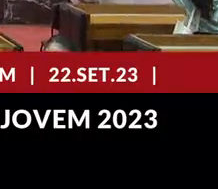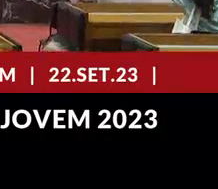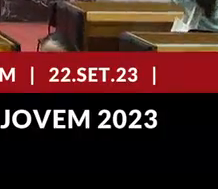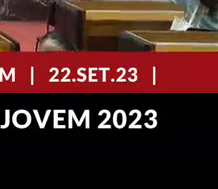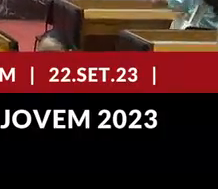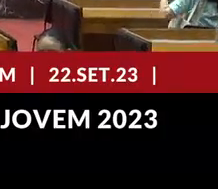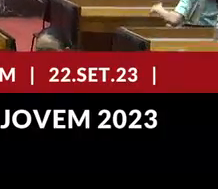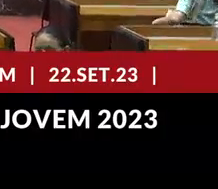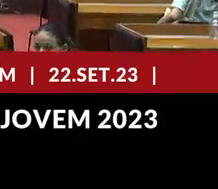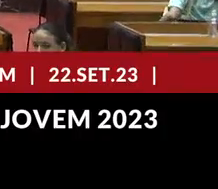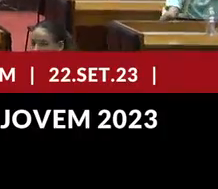Parlamento jovem 2023